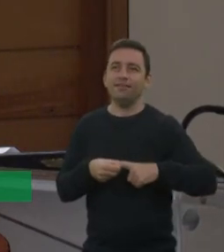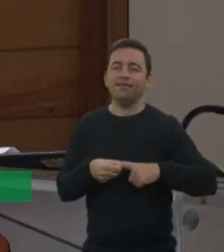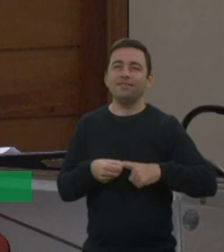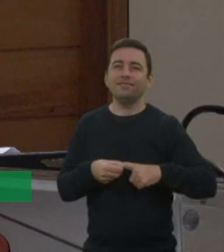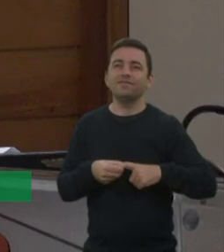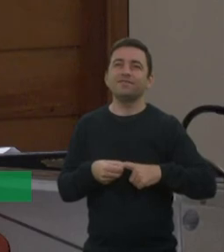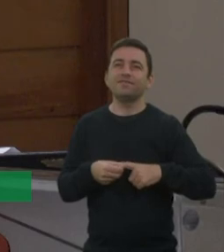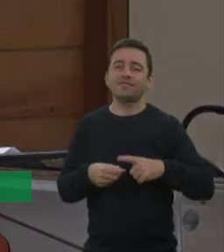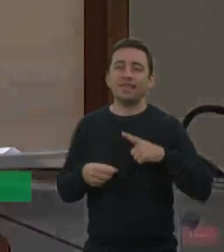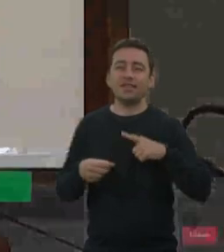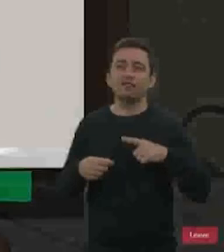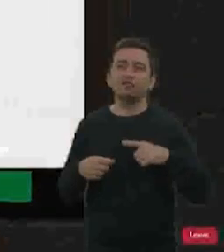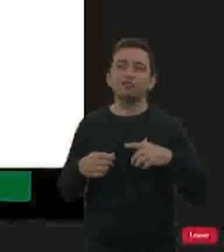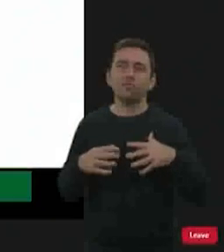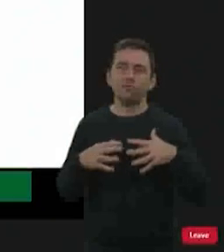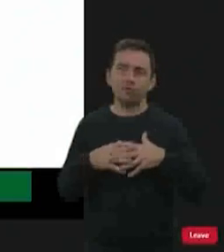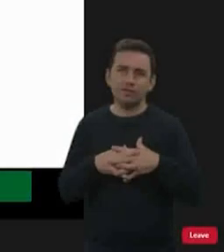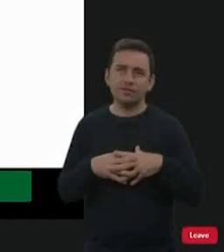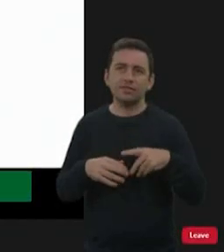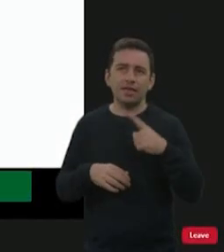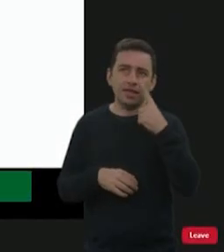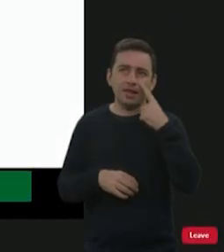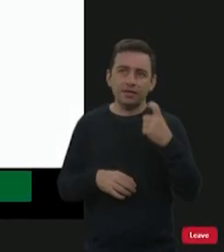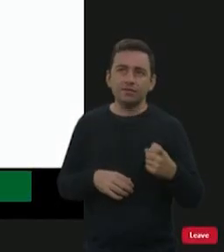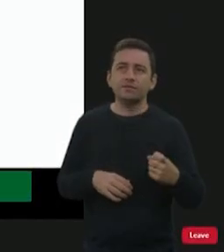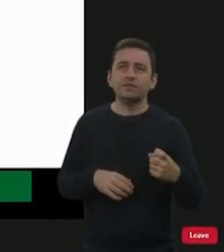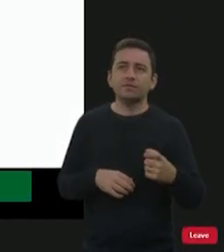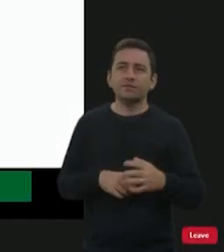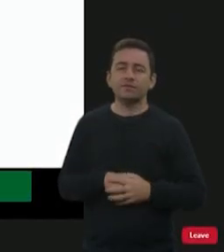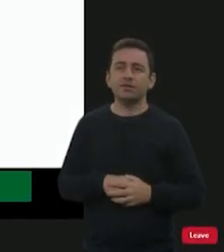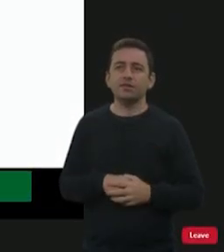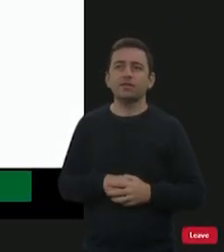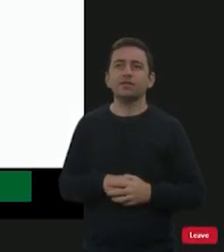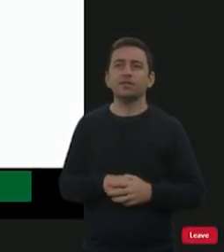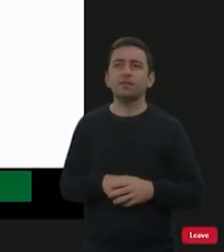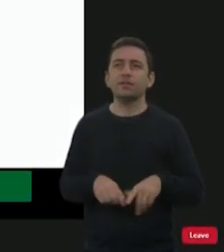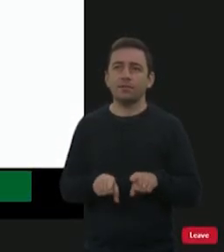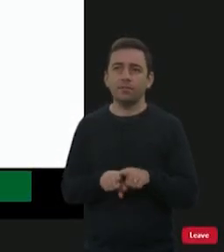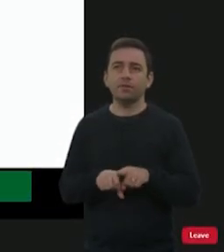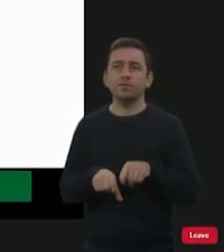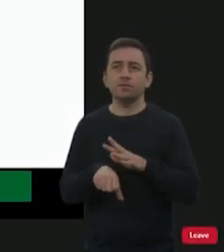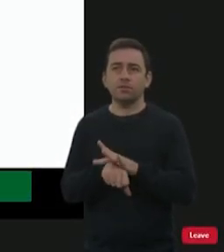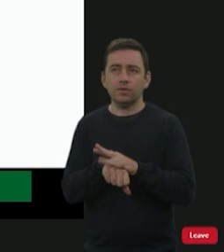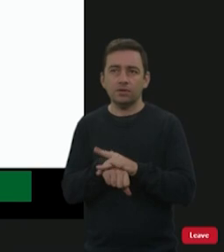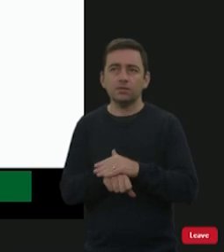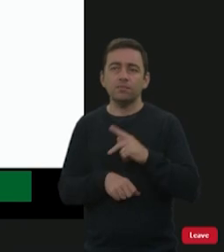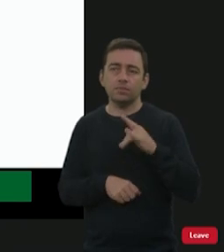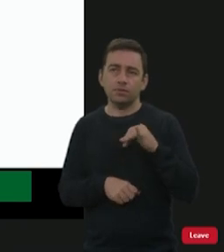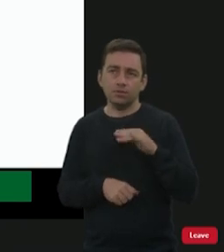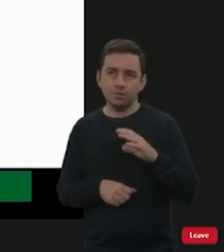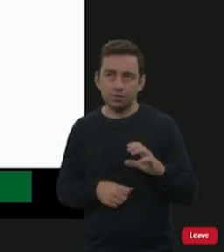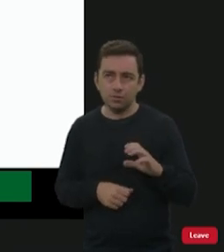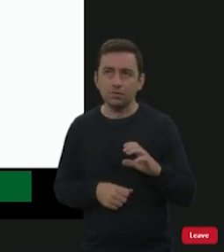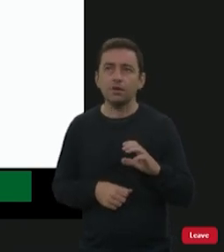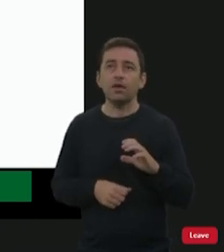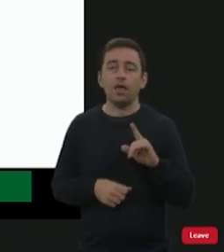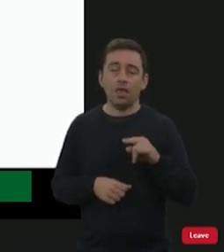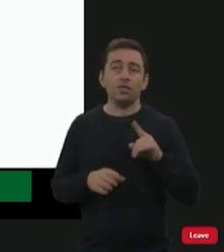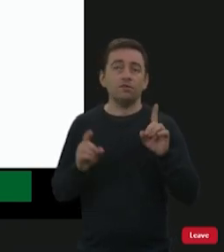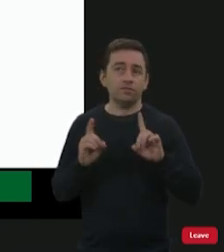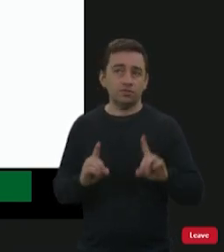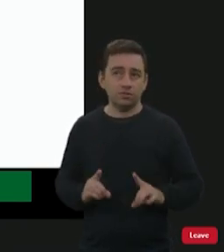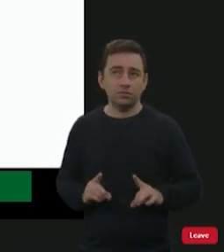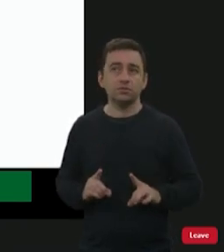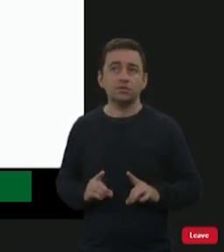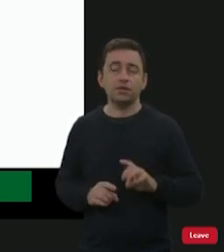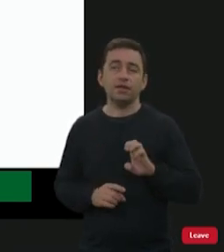conflito de interesses. Então, a doença de Niemann-Pick, né, que é a deficiência de